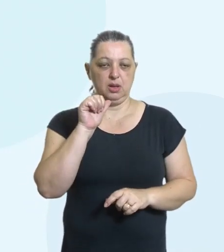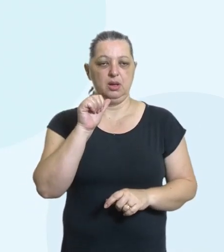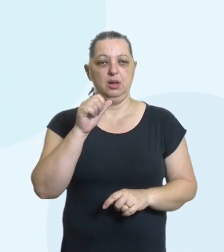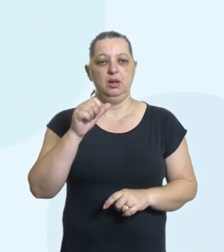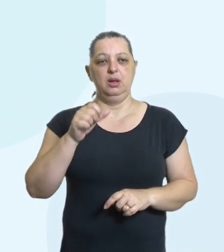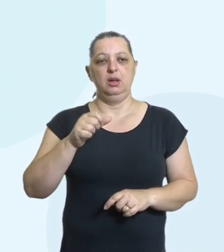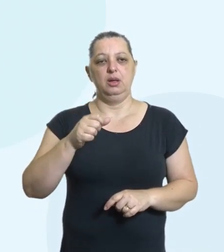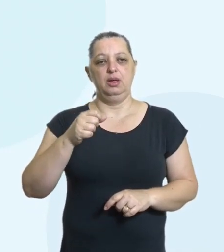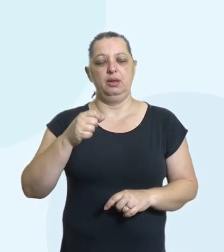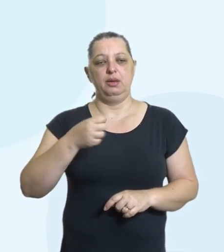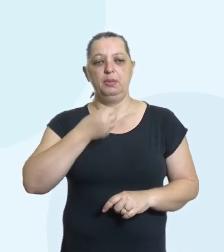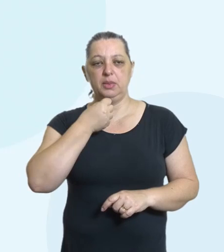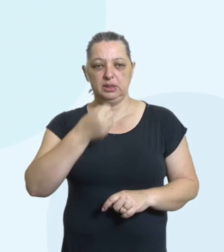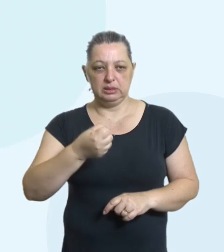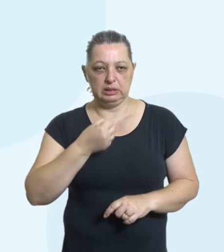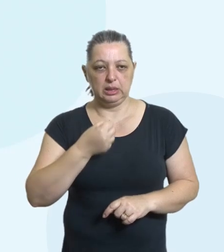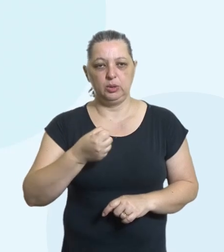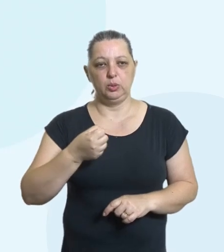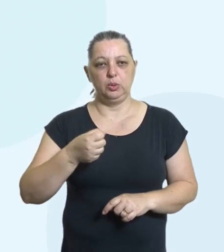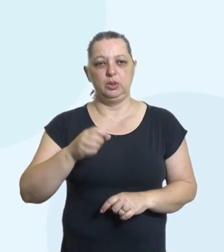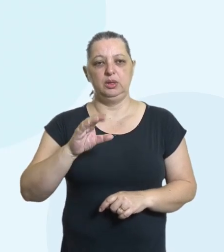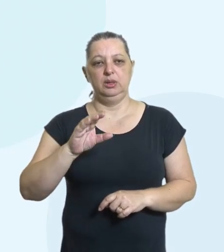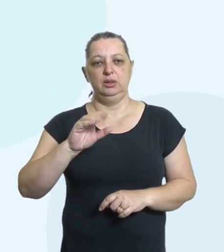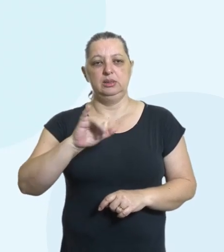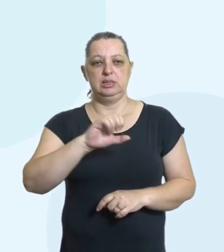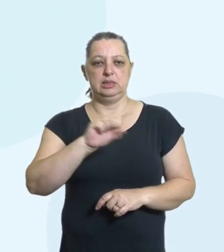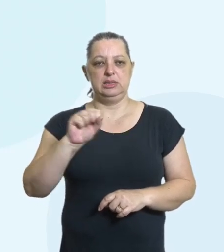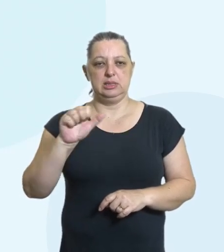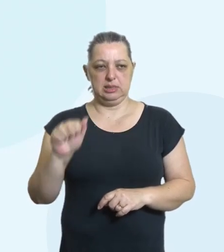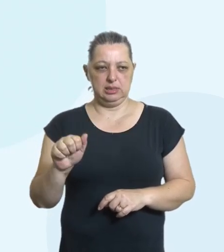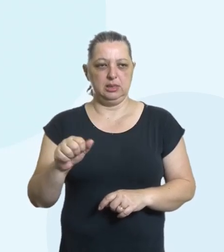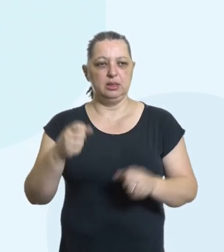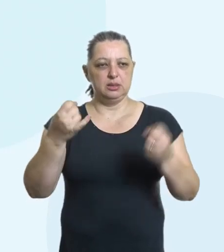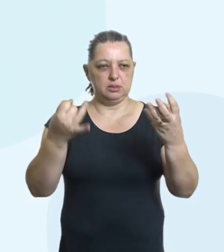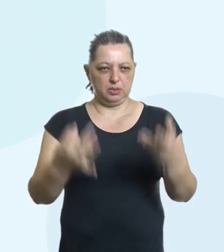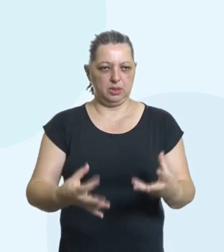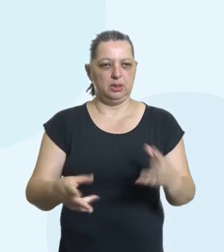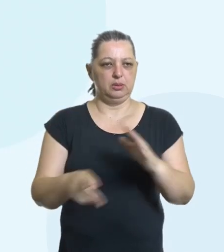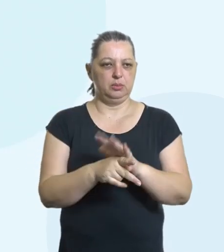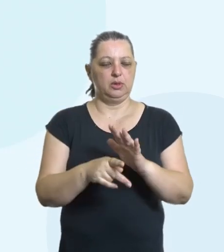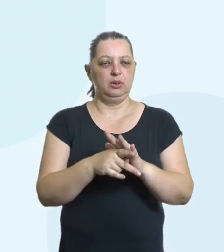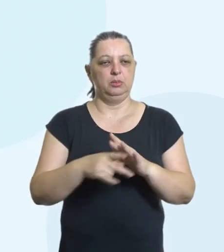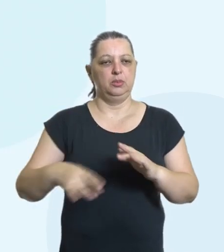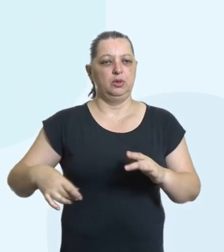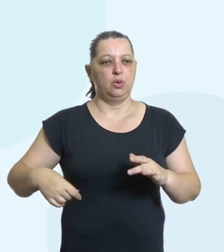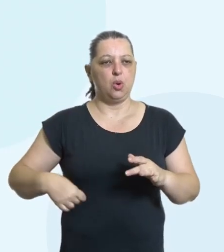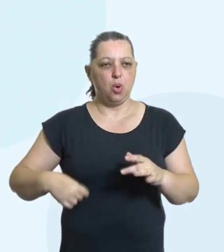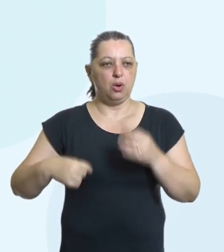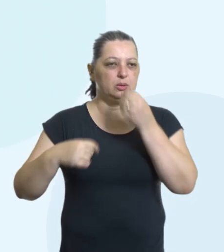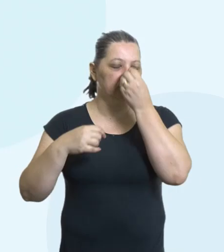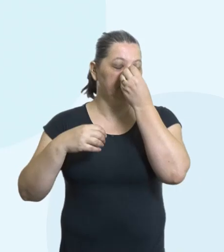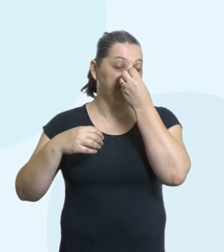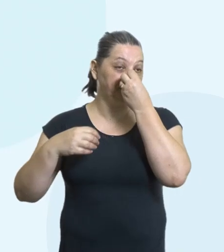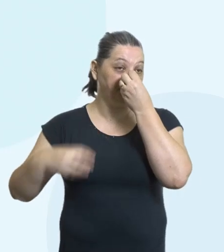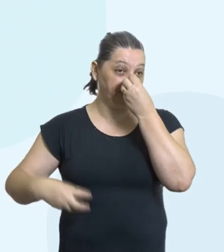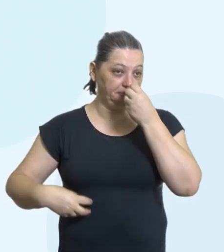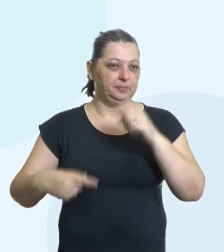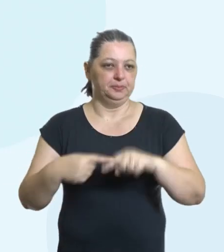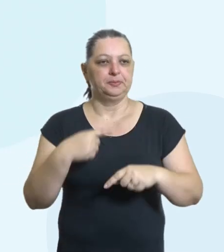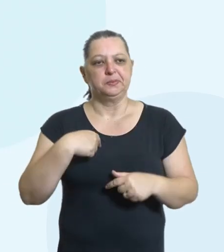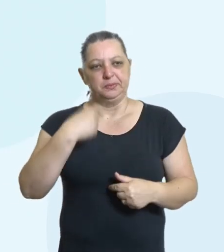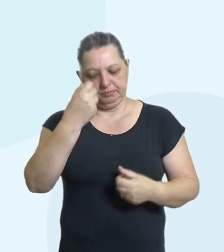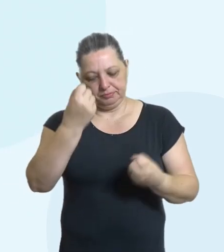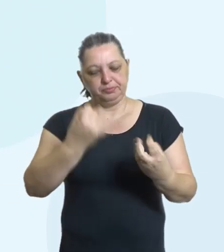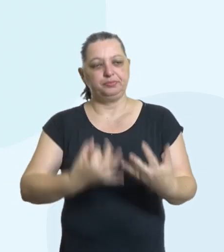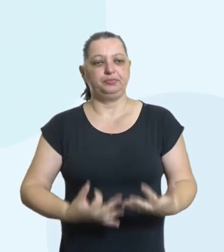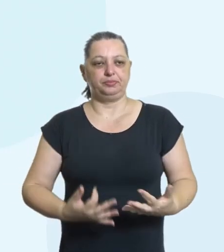mãos abertas, amparando o logotipo virtual da campanha da medula óssea, um tipo de gota. Isso tudo eu, Gina, estou